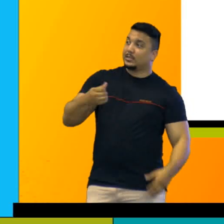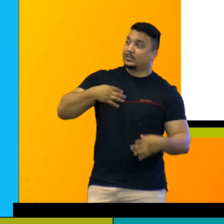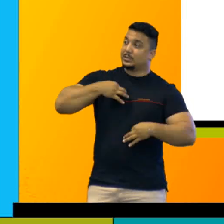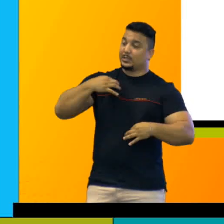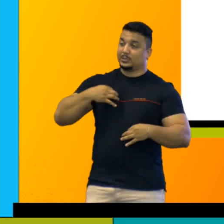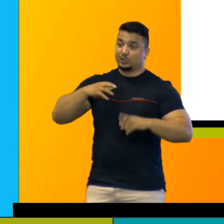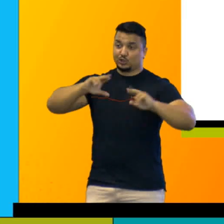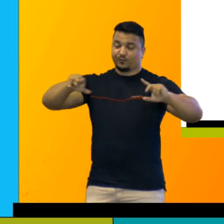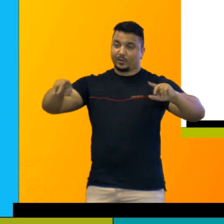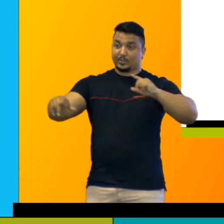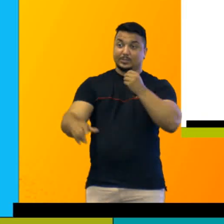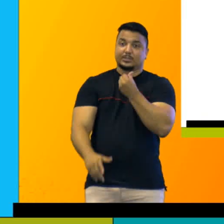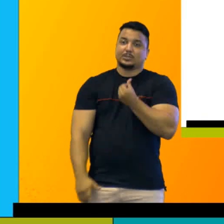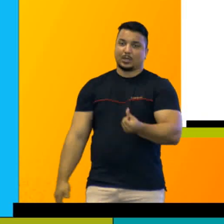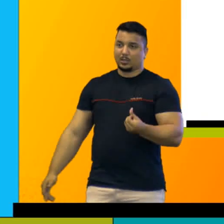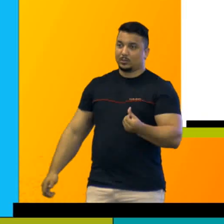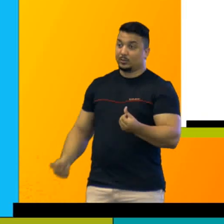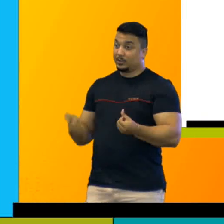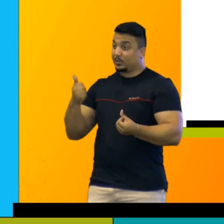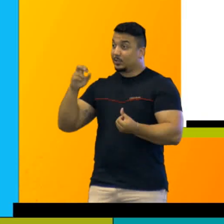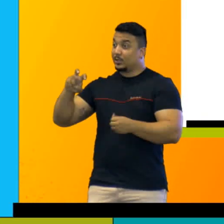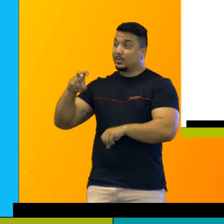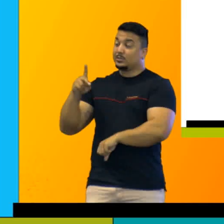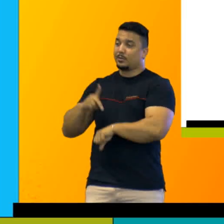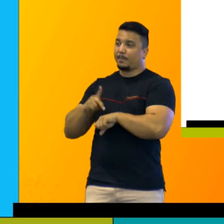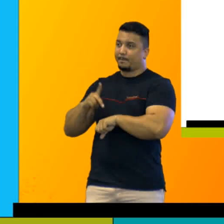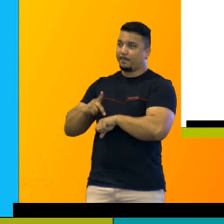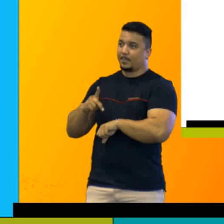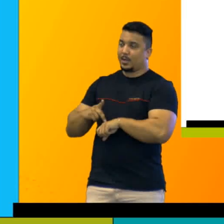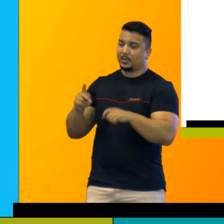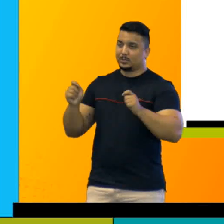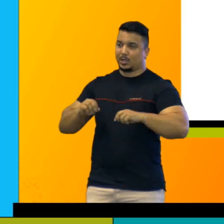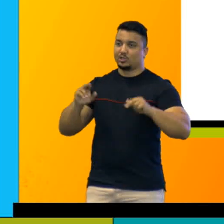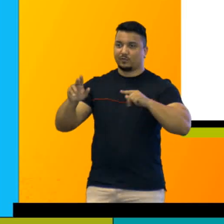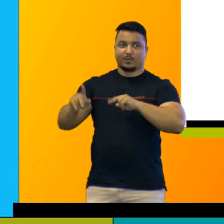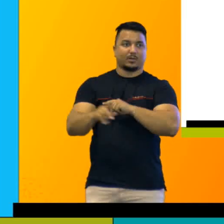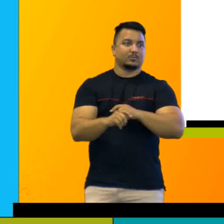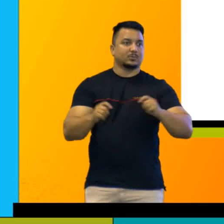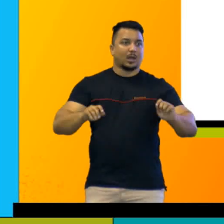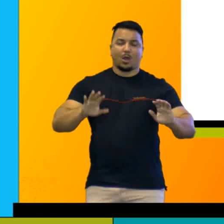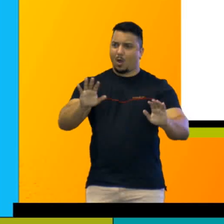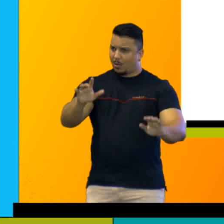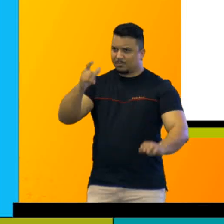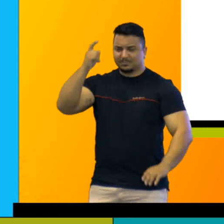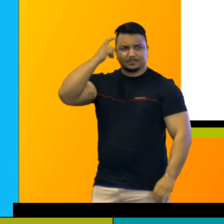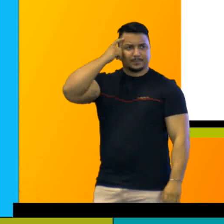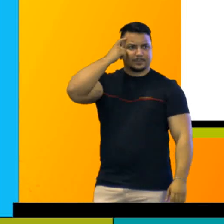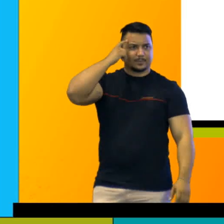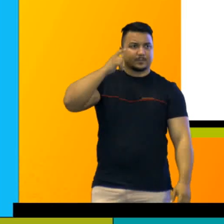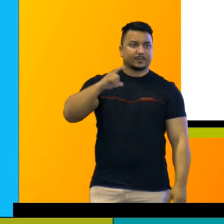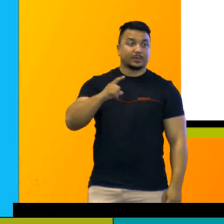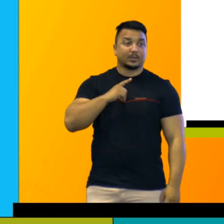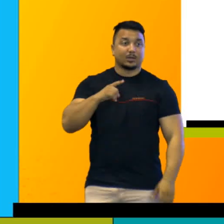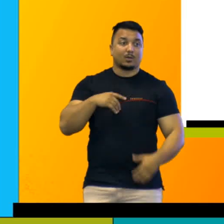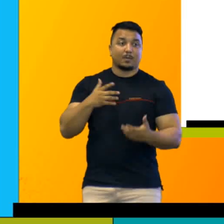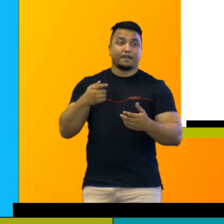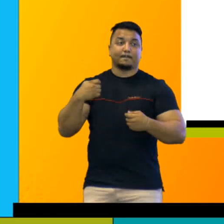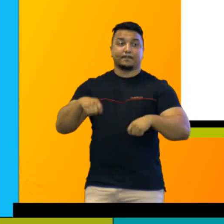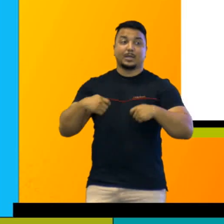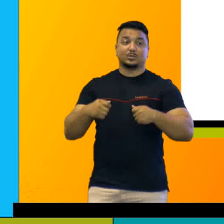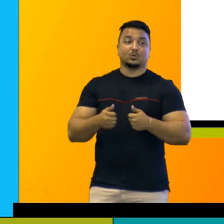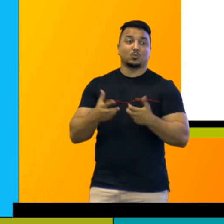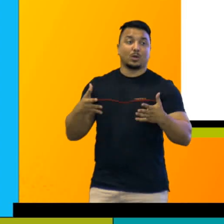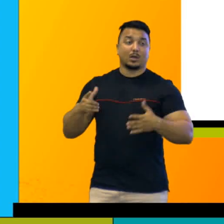tecidos diferentes e 15 pedras ornamentais diferentes. Opa, deixa eu ver se eu entendi. Ele vai precisar de